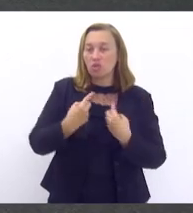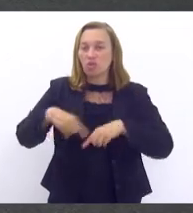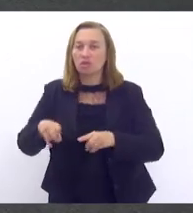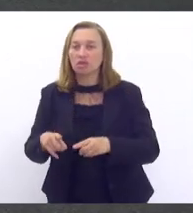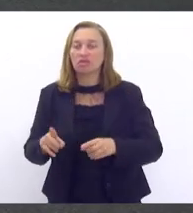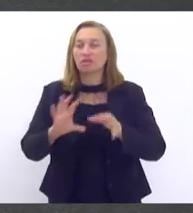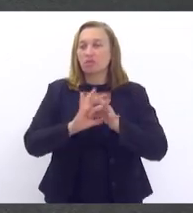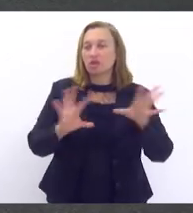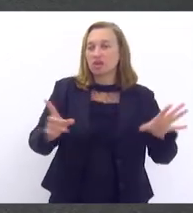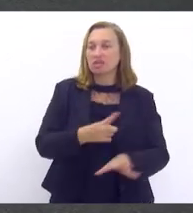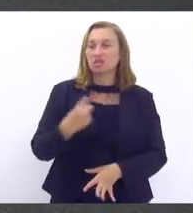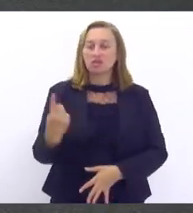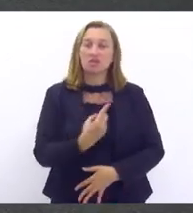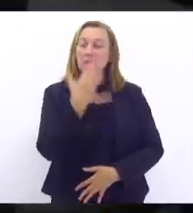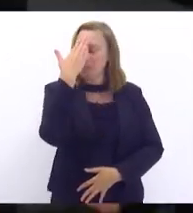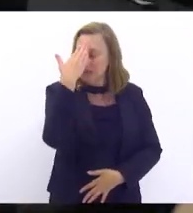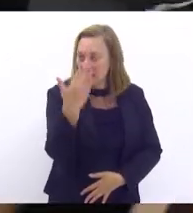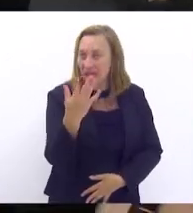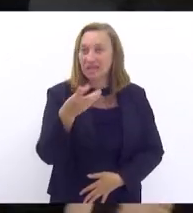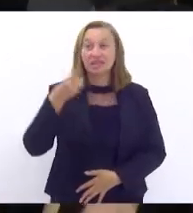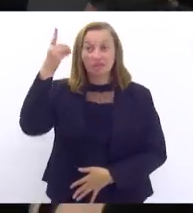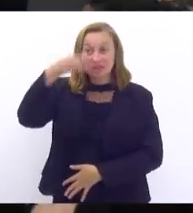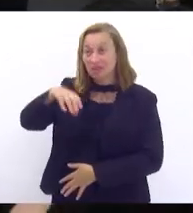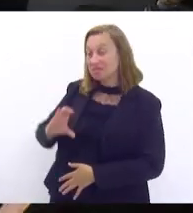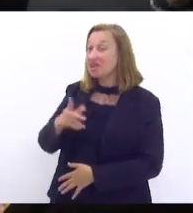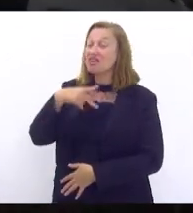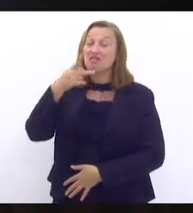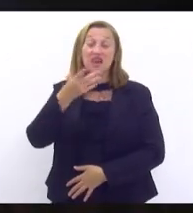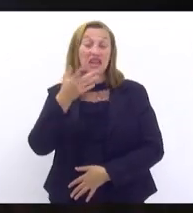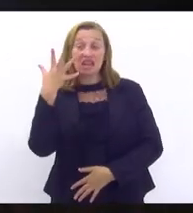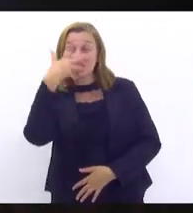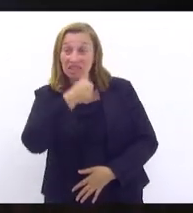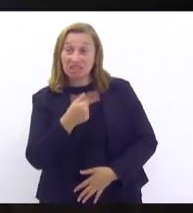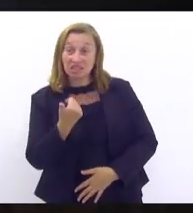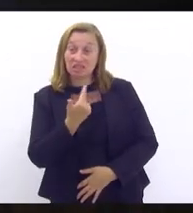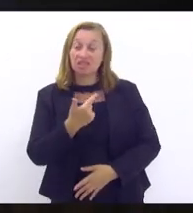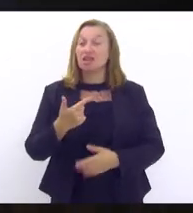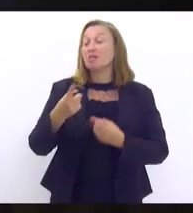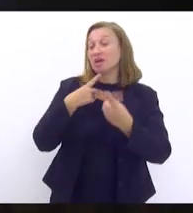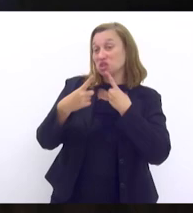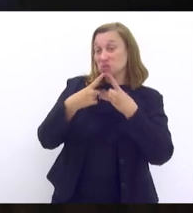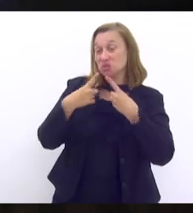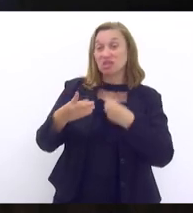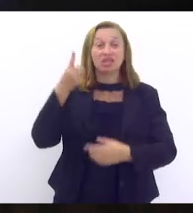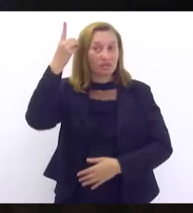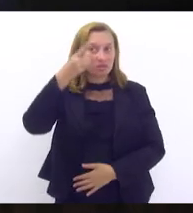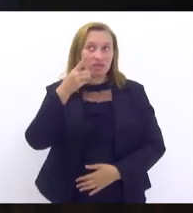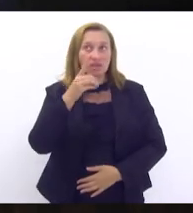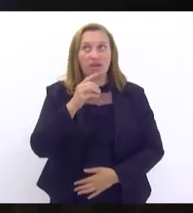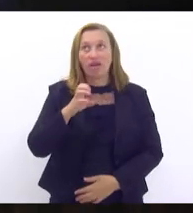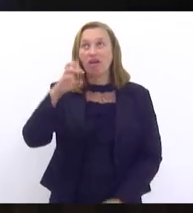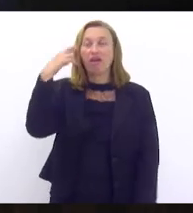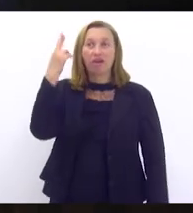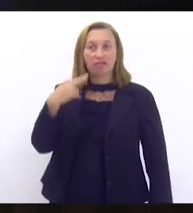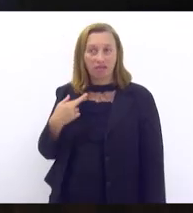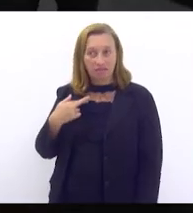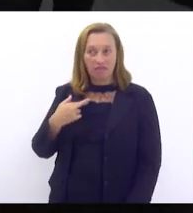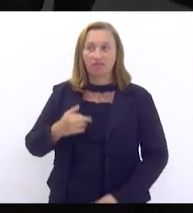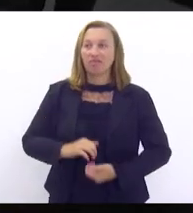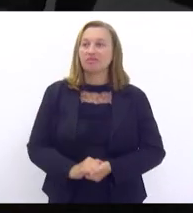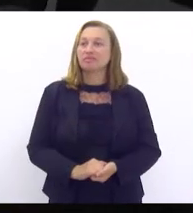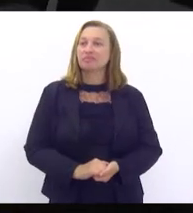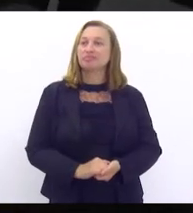democracia. Obrigado, deputado Minho, que belas palavras. Não havendo mais para discutir, deputada Renata Souza.